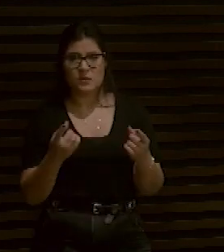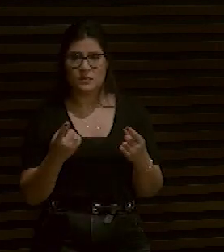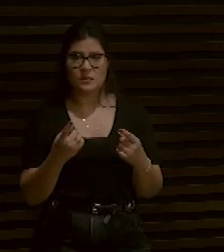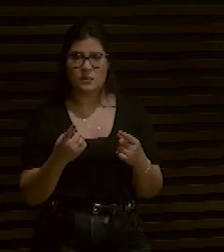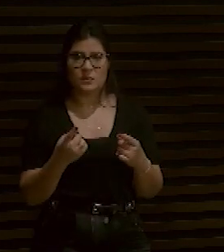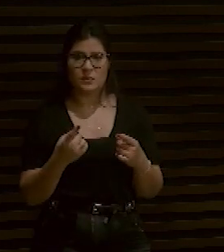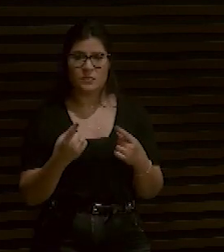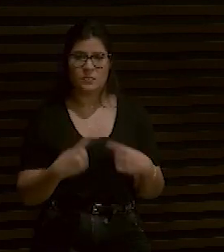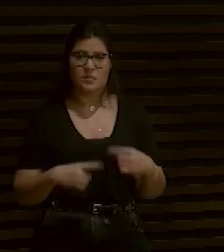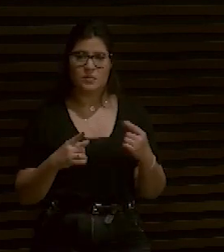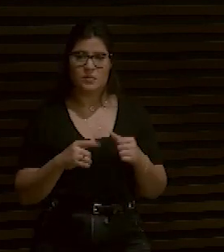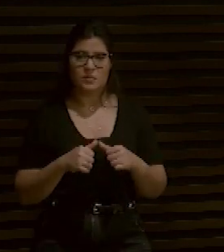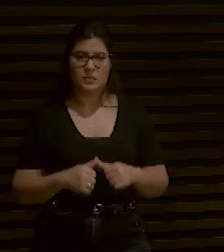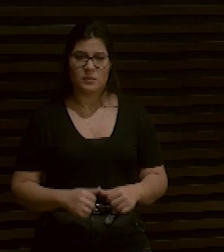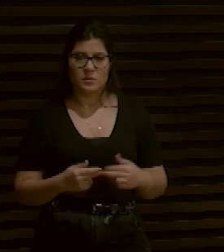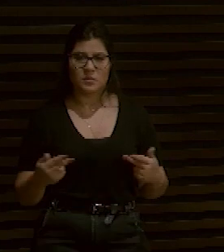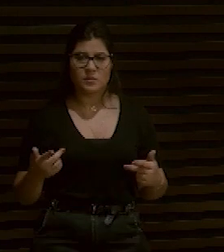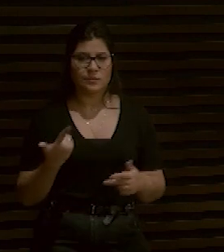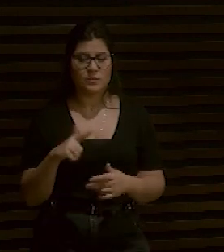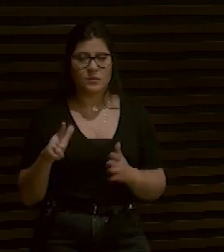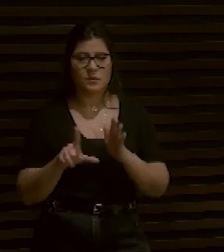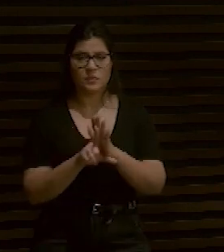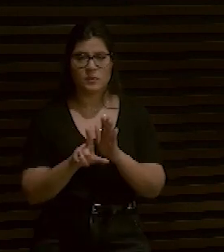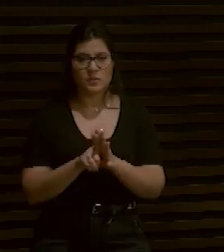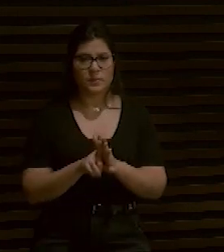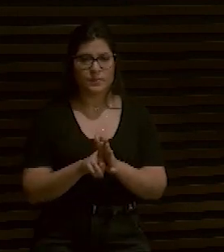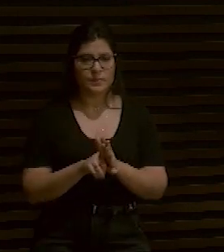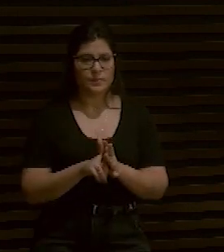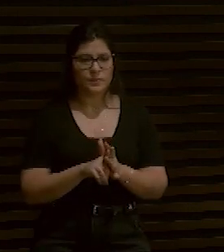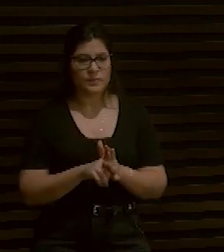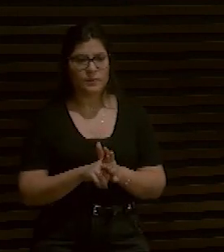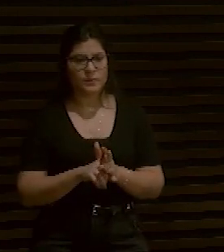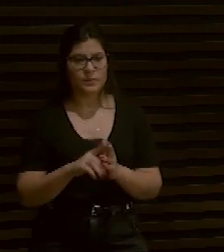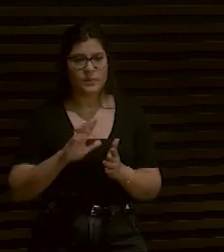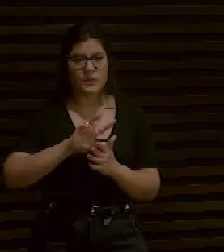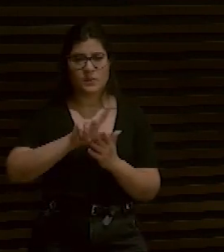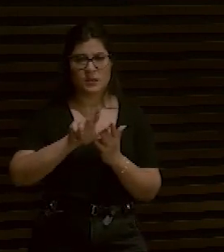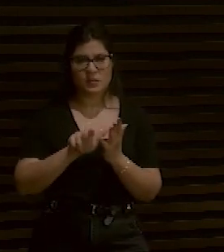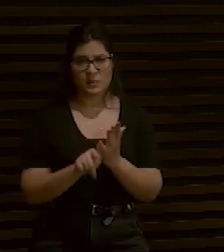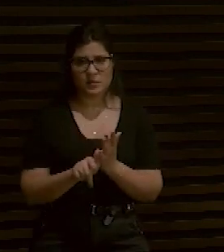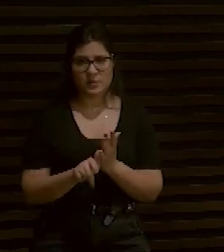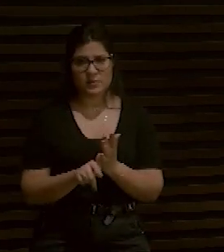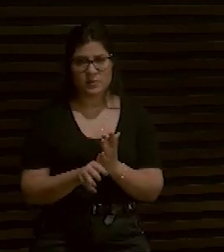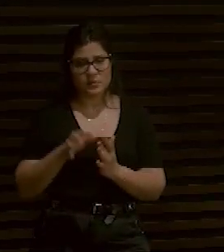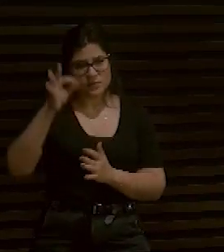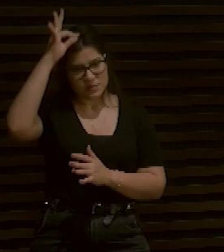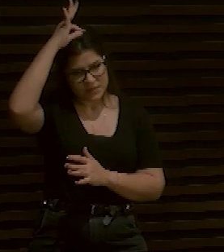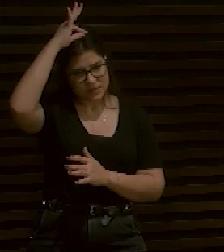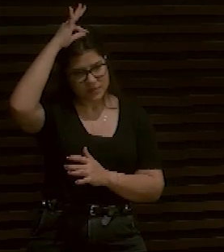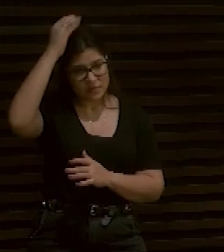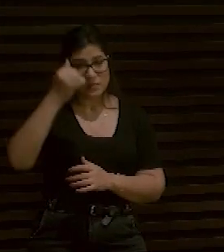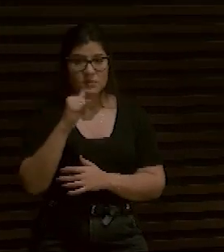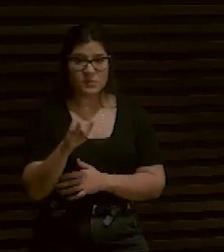lei. Estes são as características do fruto do Espírito. Se temos a vida de Cristo